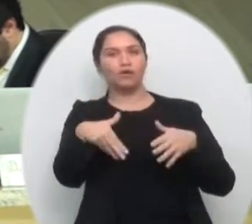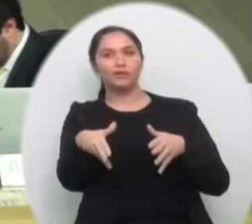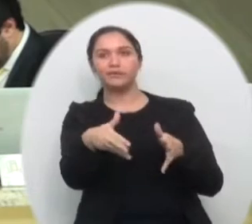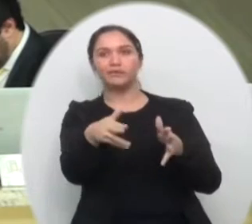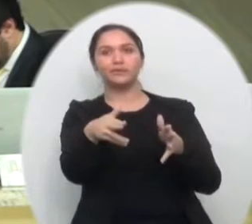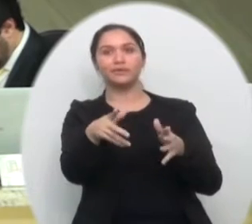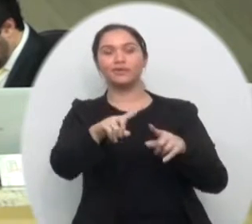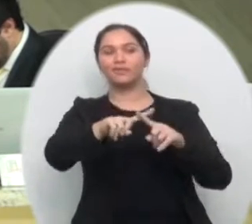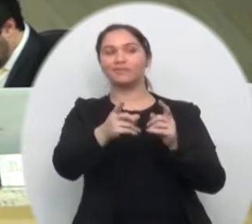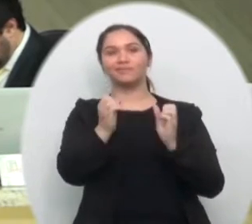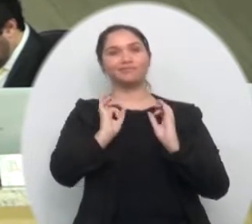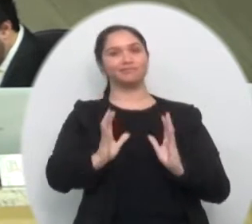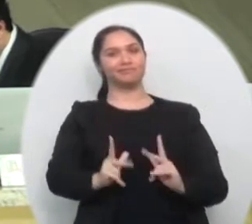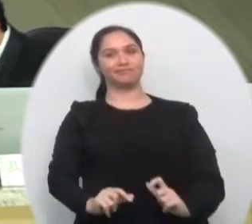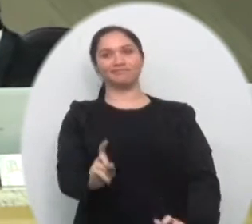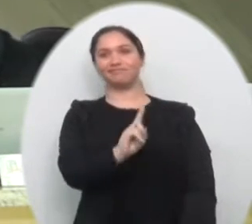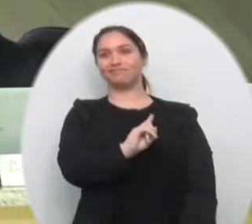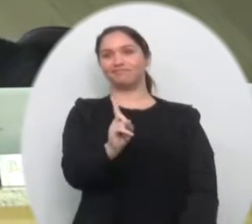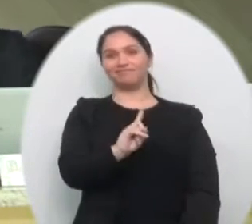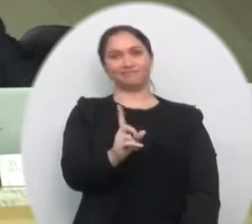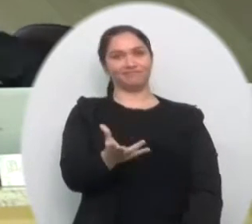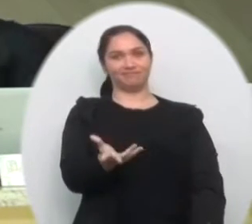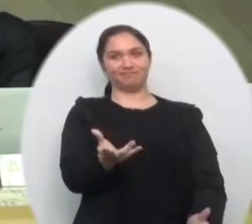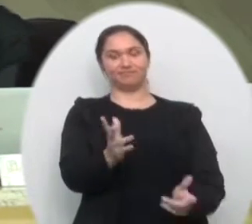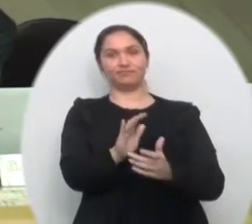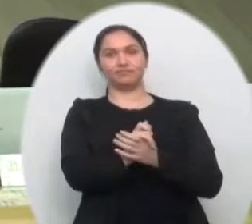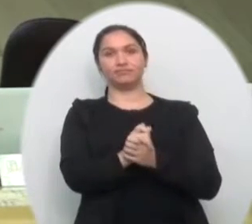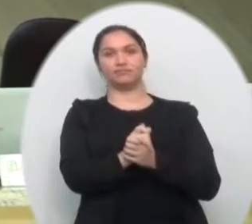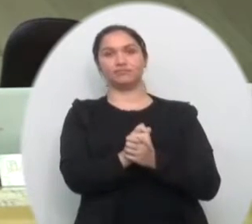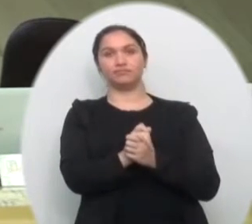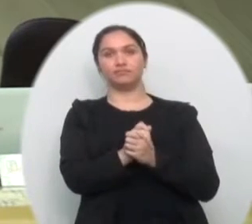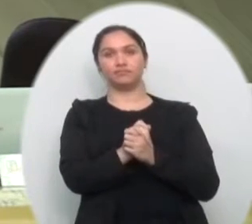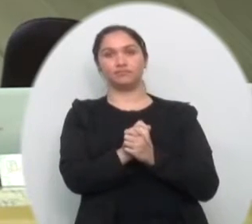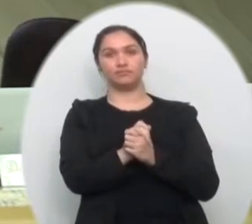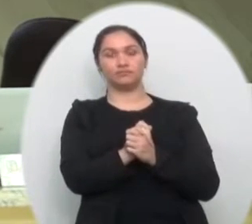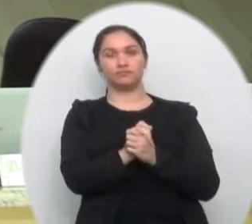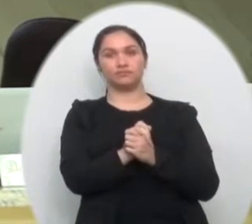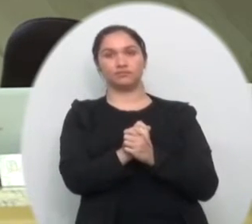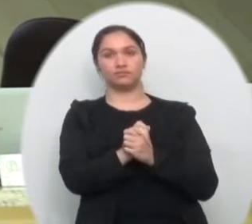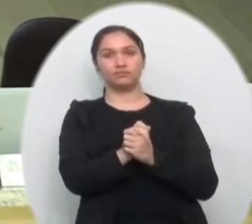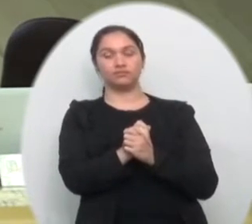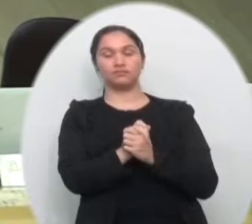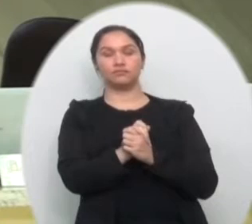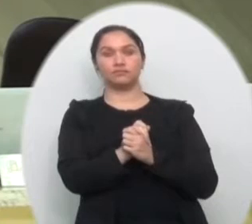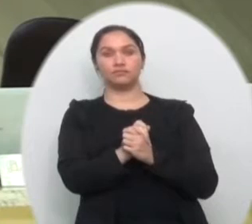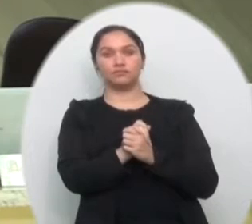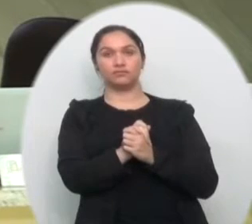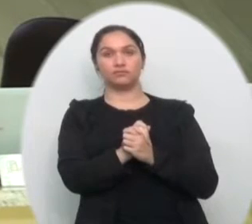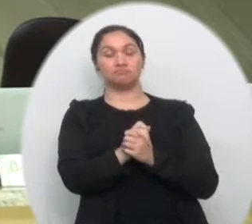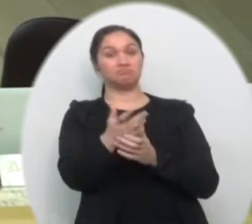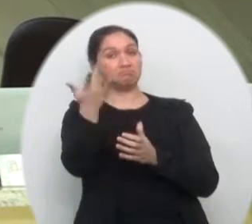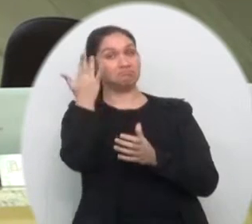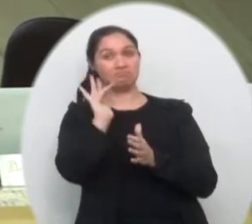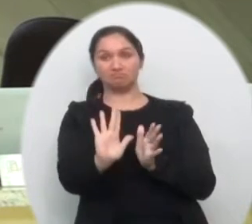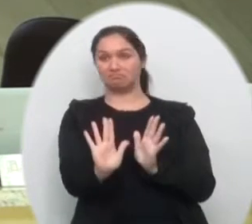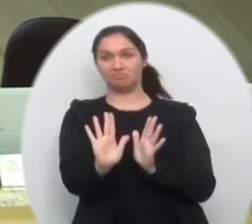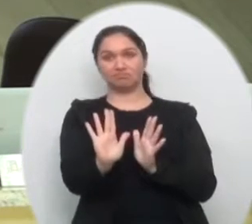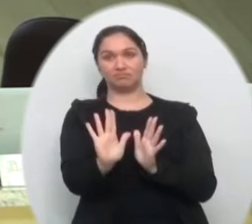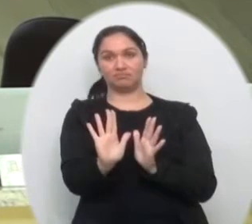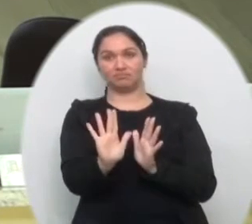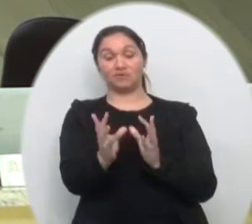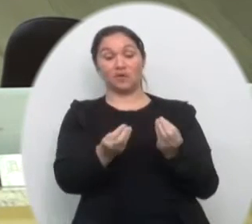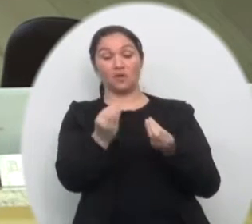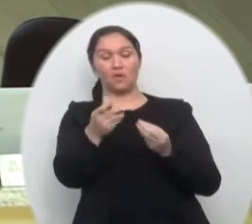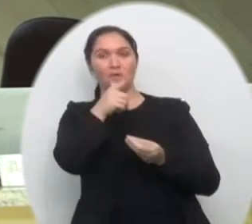Sangão. Ali se acabou. Se está tratado, se está bem tratado, se está mal tratado, praticamente a gente